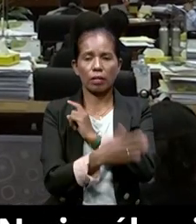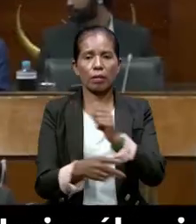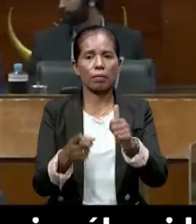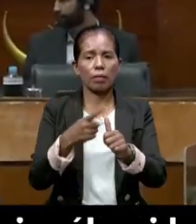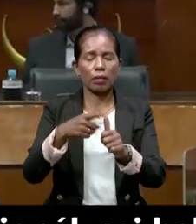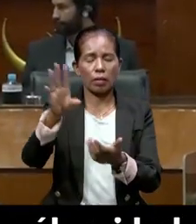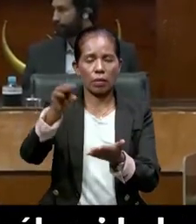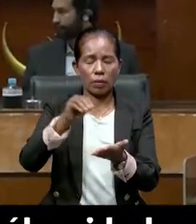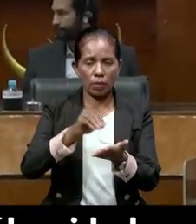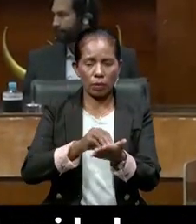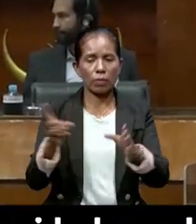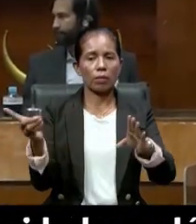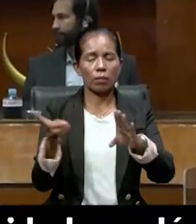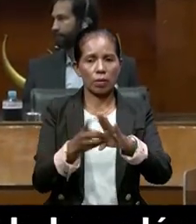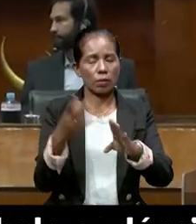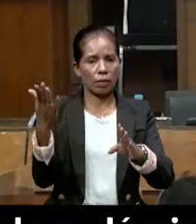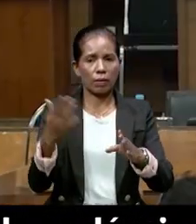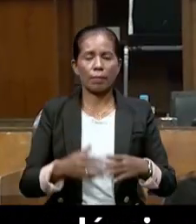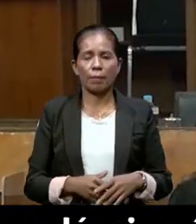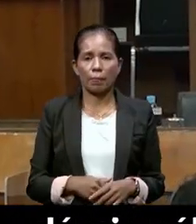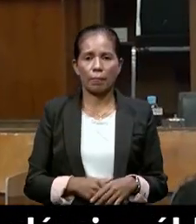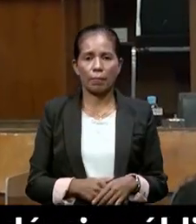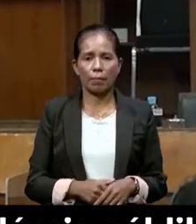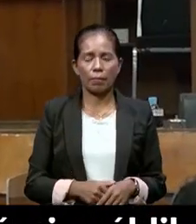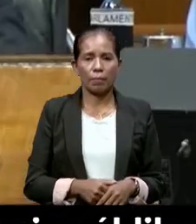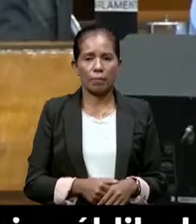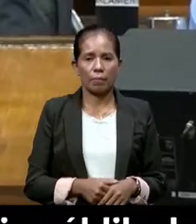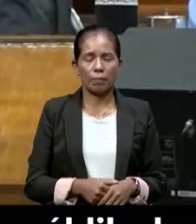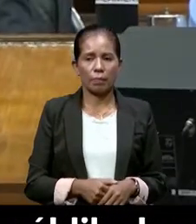nebema que adopta documento refere. Santina de Jesus Aderito Simenes, GMN.